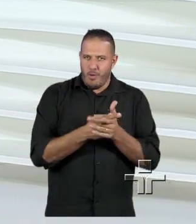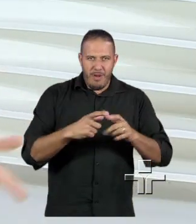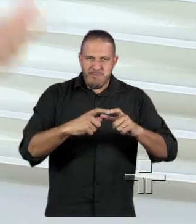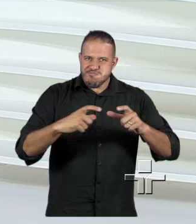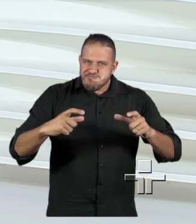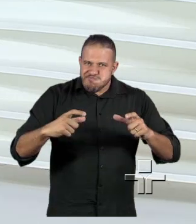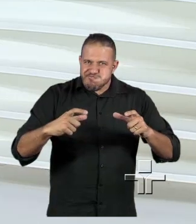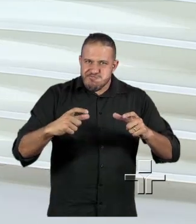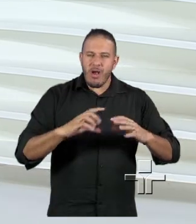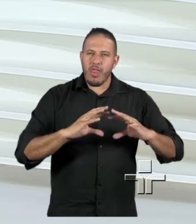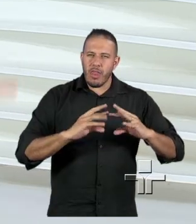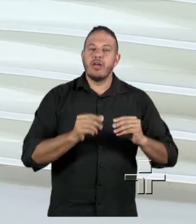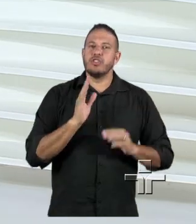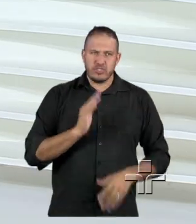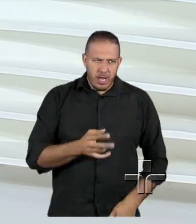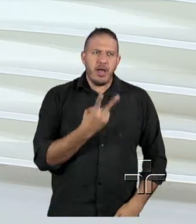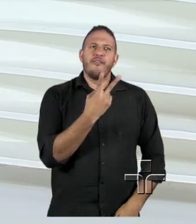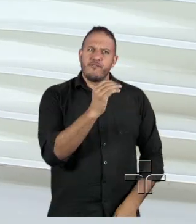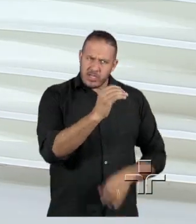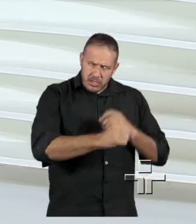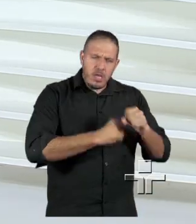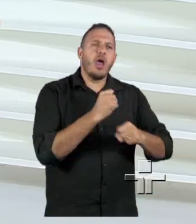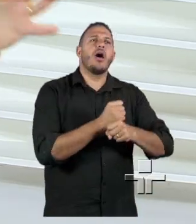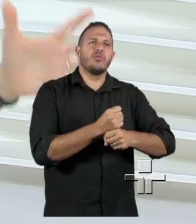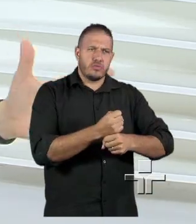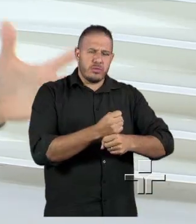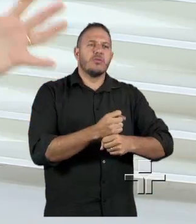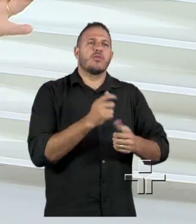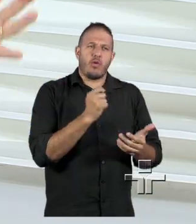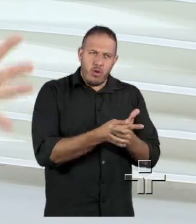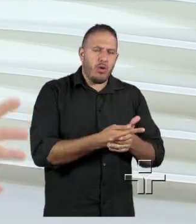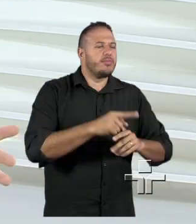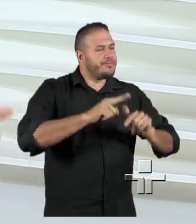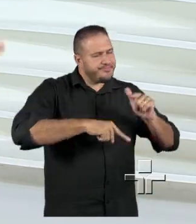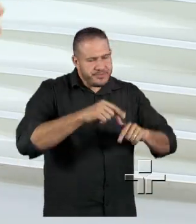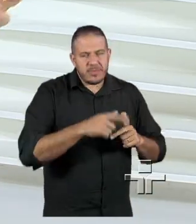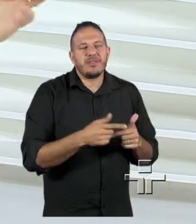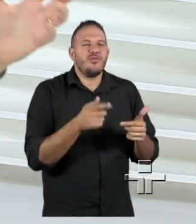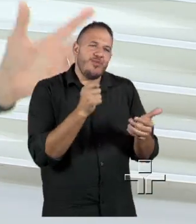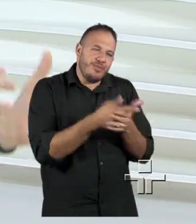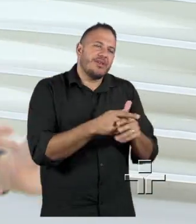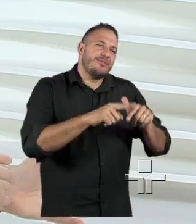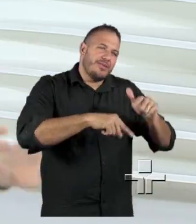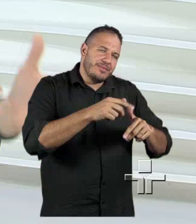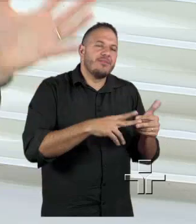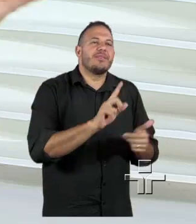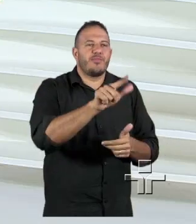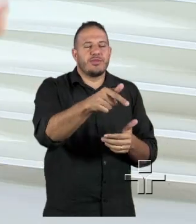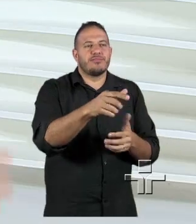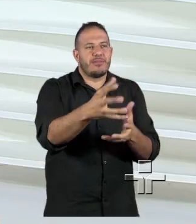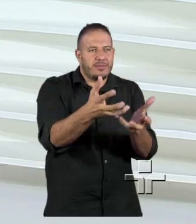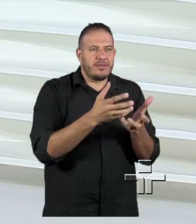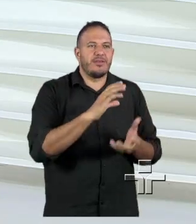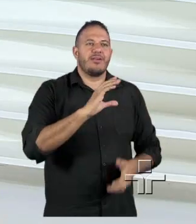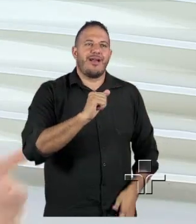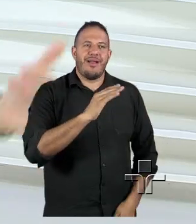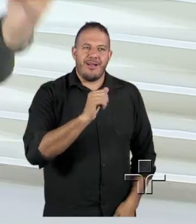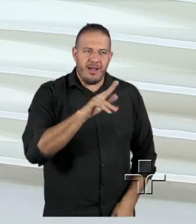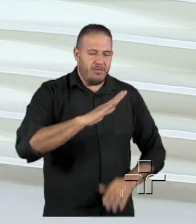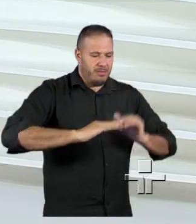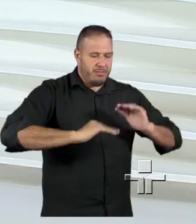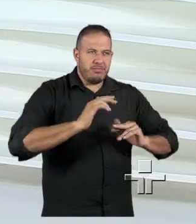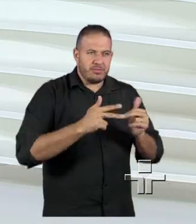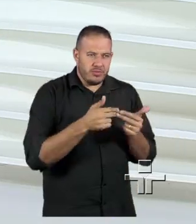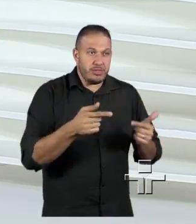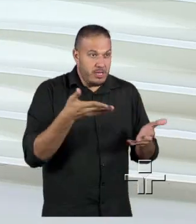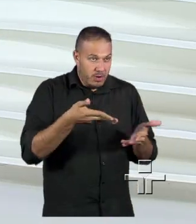pronta. Sim. Já tem 20 anos que a gente fabrica o nosso chocolate, aí comprei os equipamentos para comprar o cacau e fazer o chocolate. E agora há